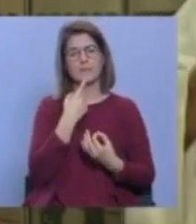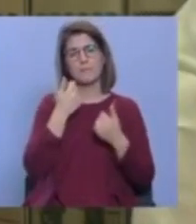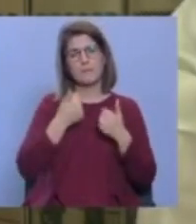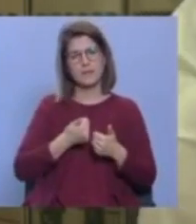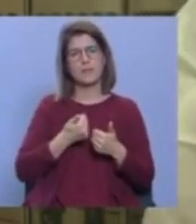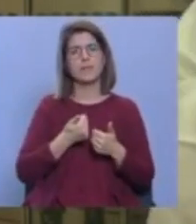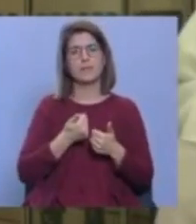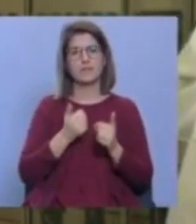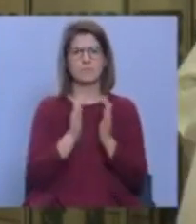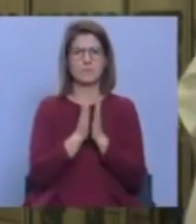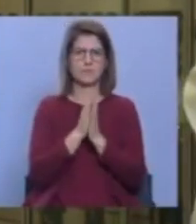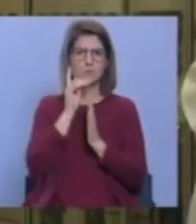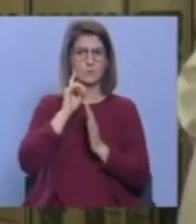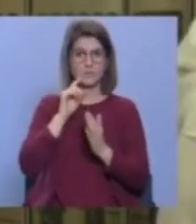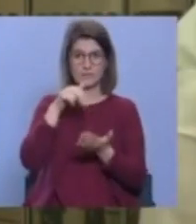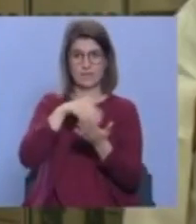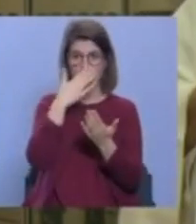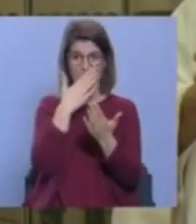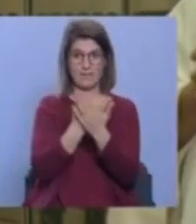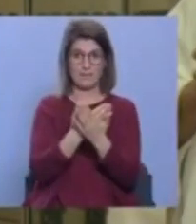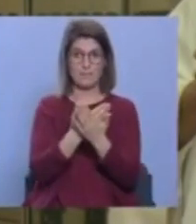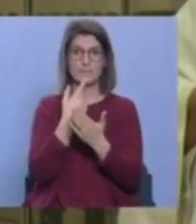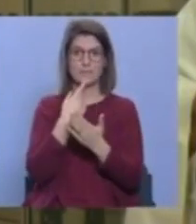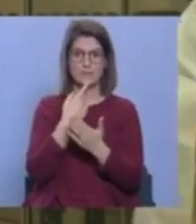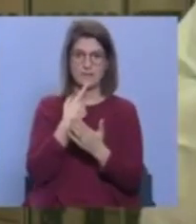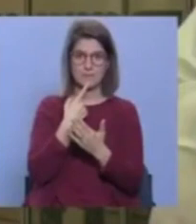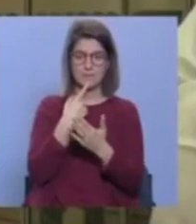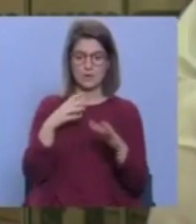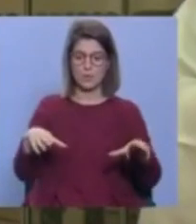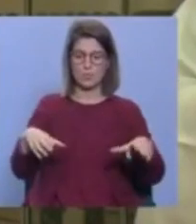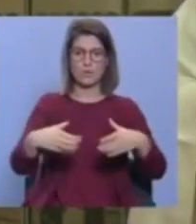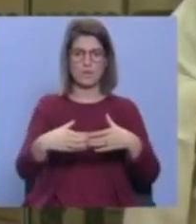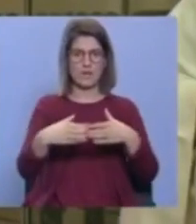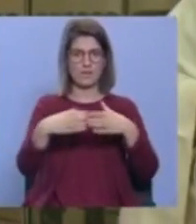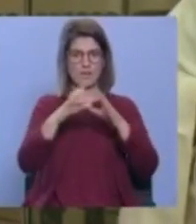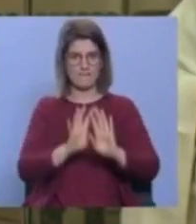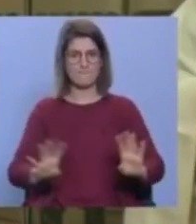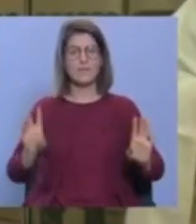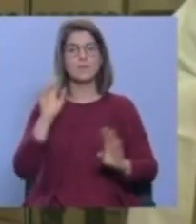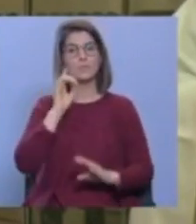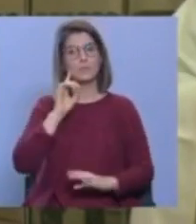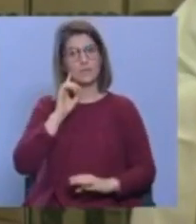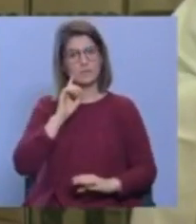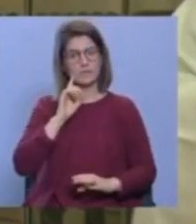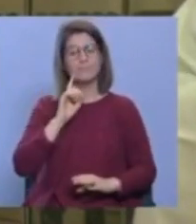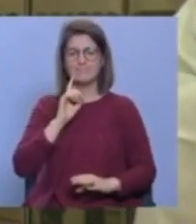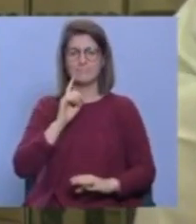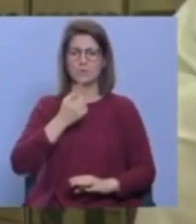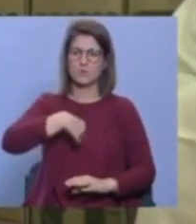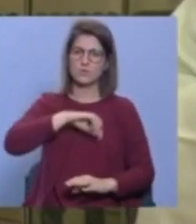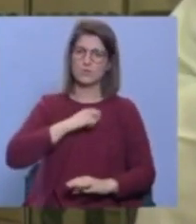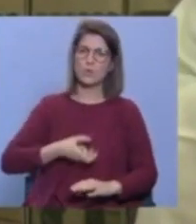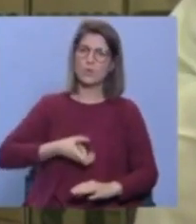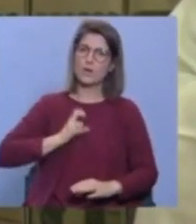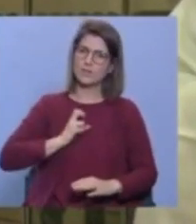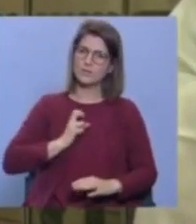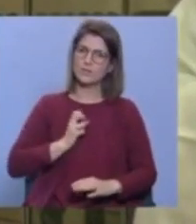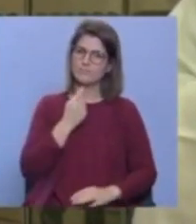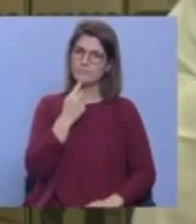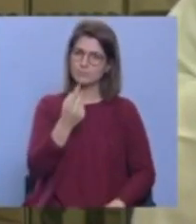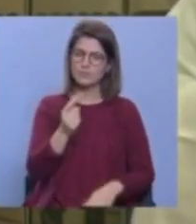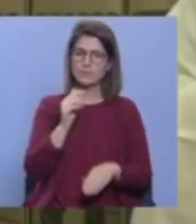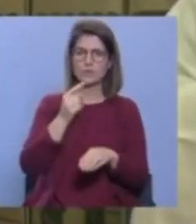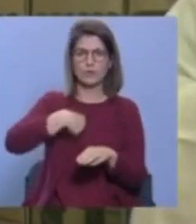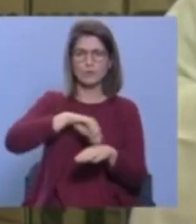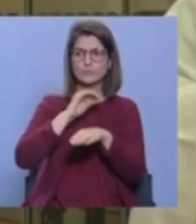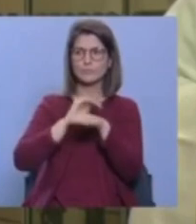Missa presencial, em comunidade, a nossa palavra de coragem, a nossa palavra de